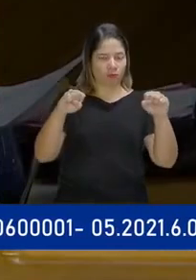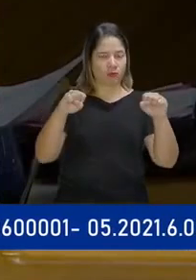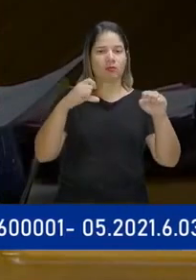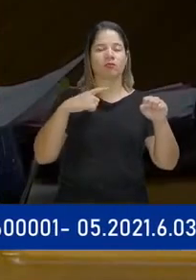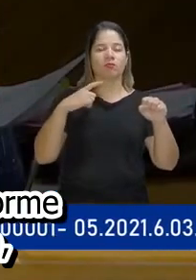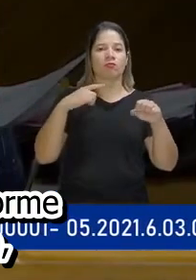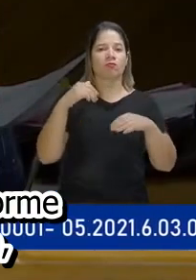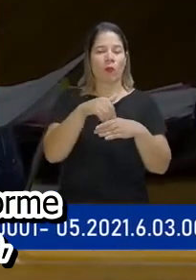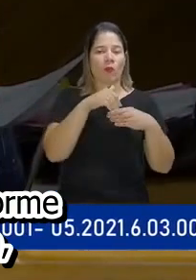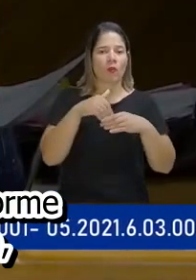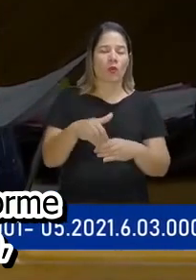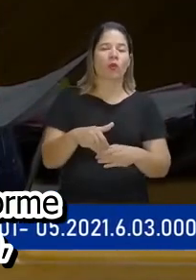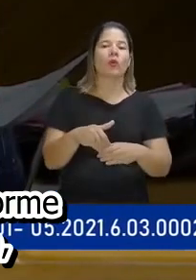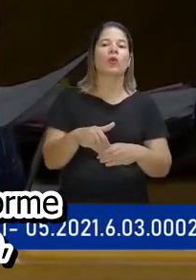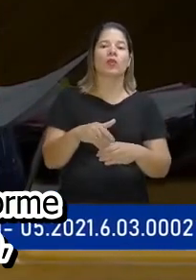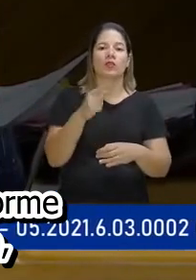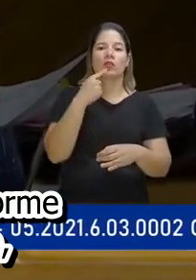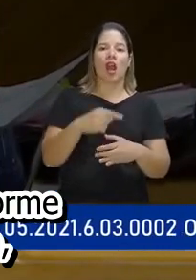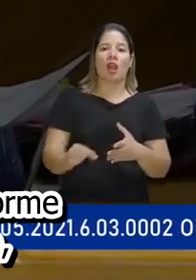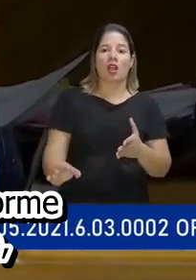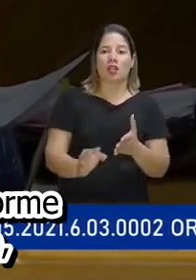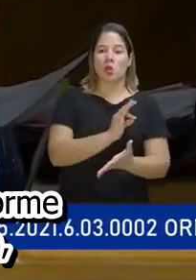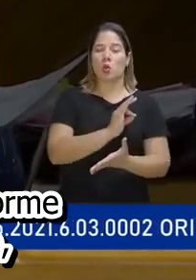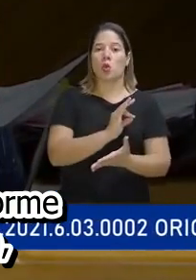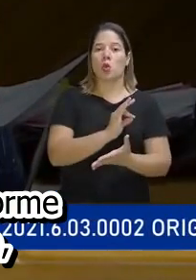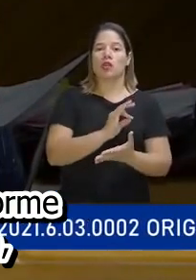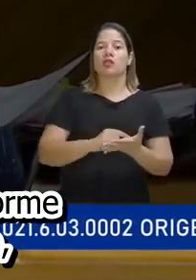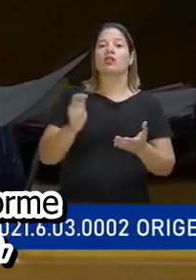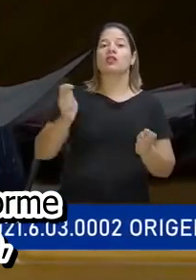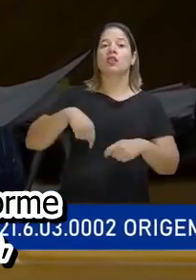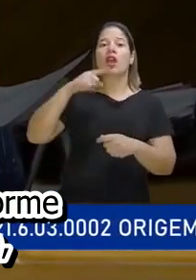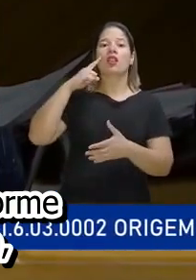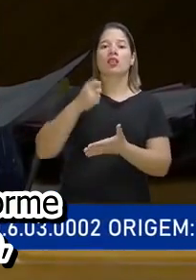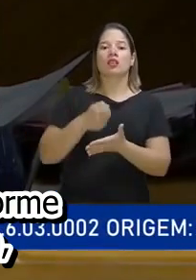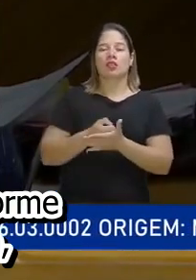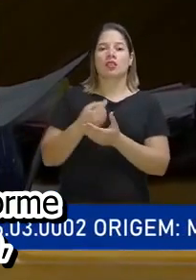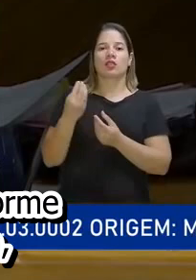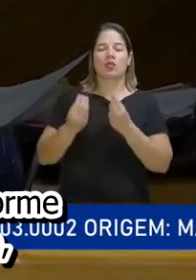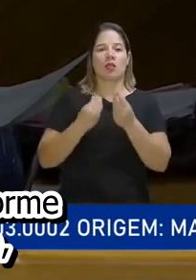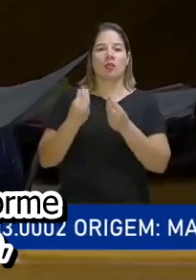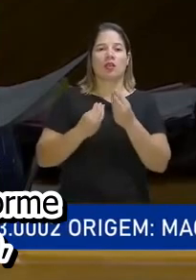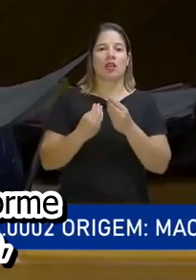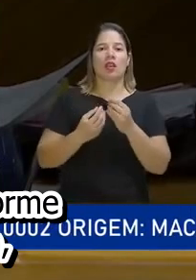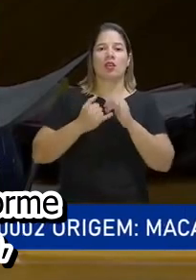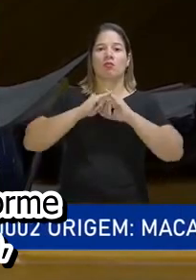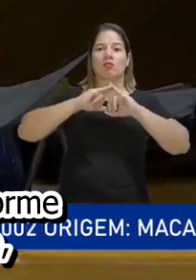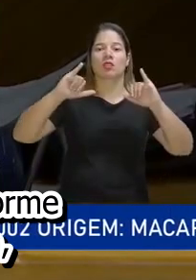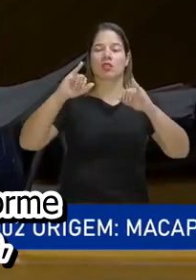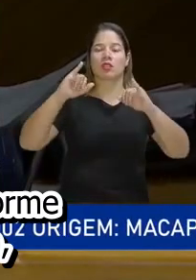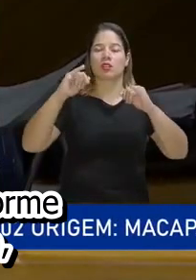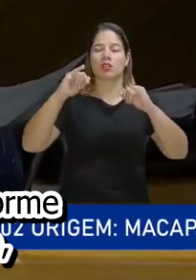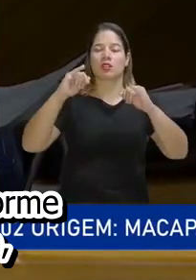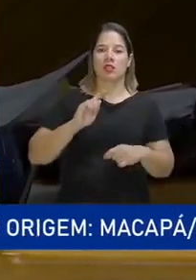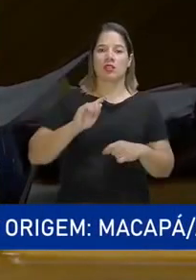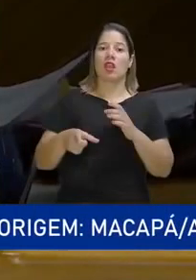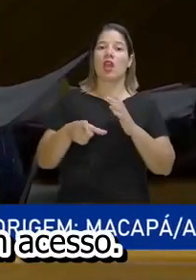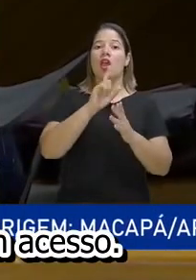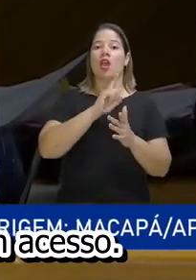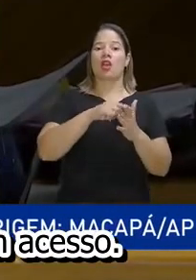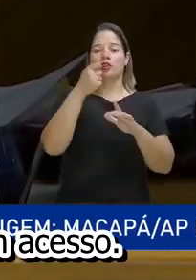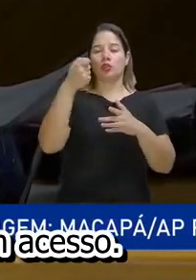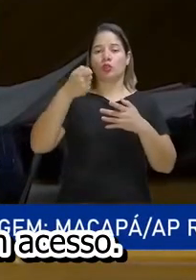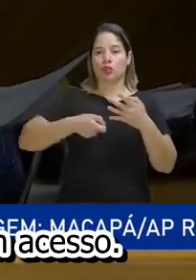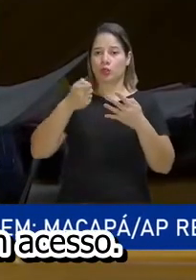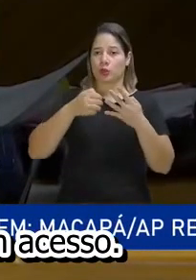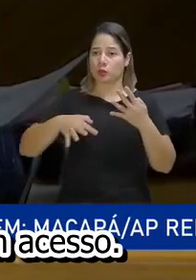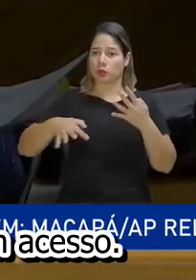do acórdão se dá, inclusive, independentemente de publicação, conforme jurisprudência que transcrevo no corpo do voto.